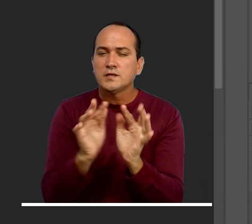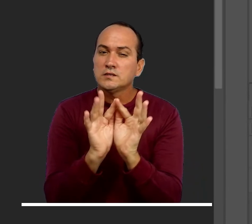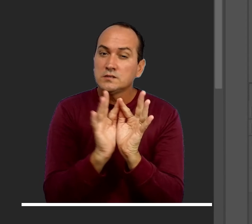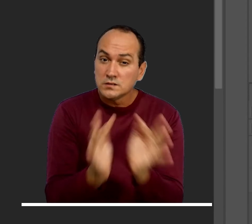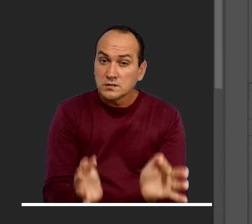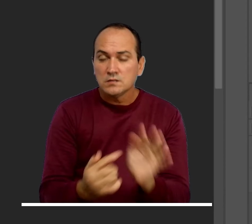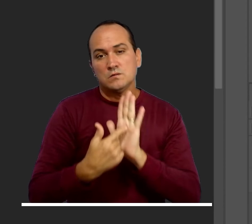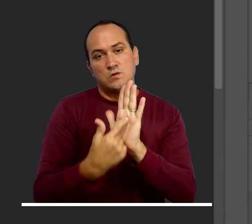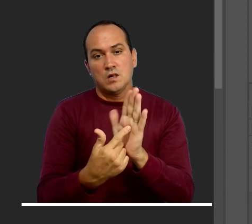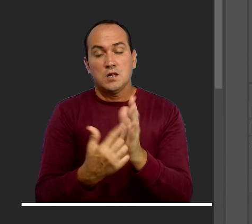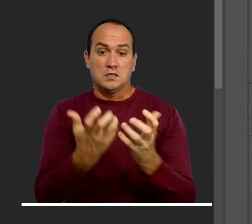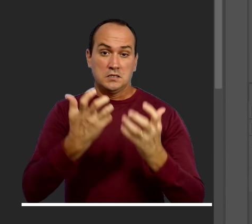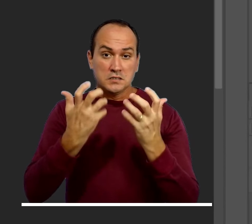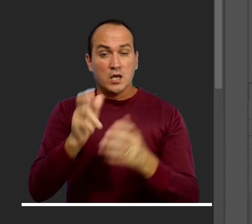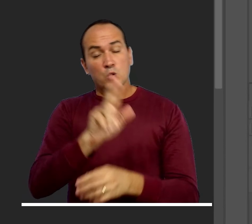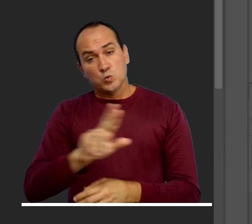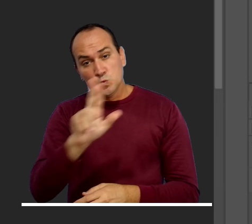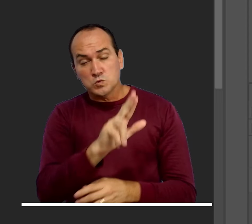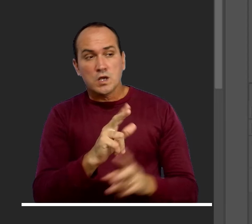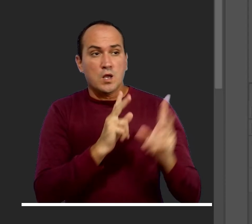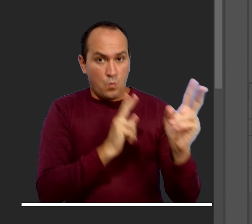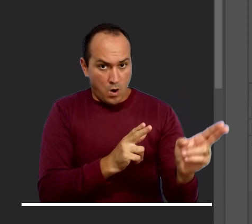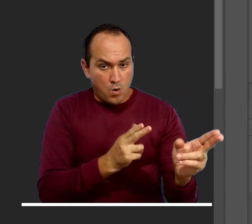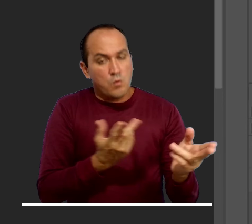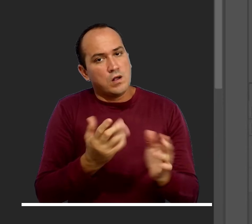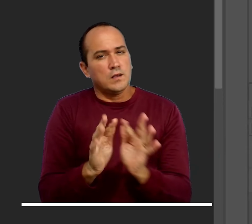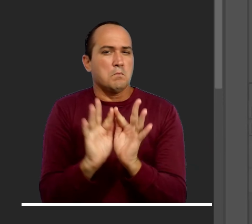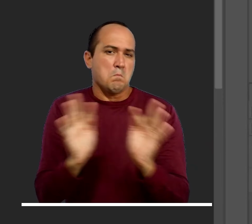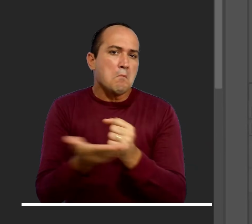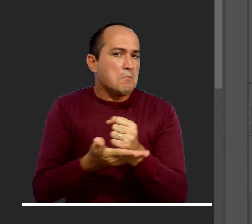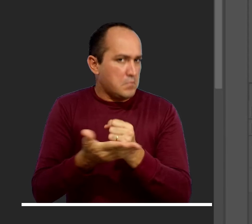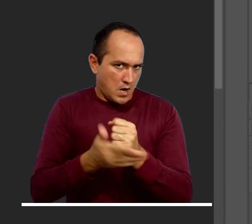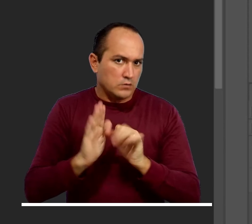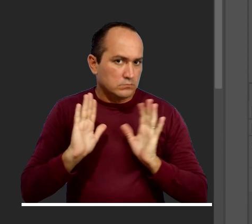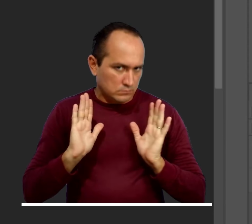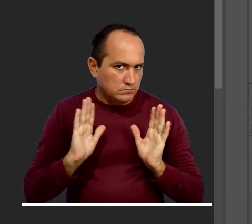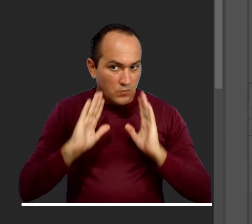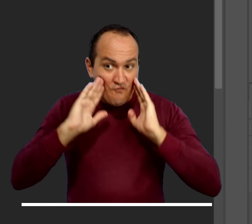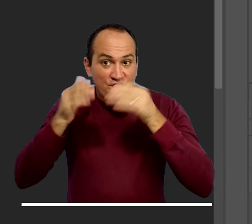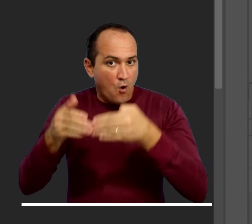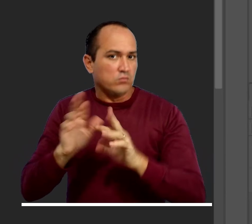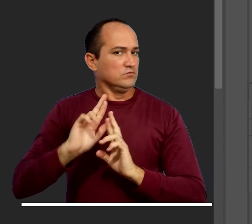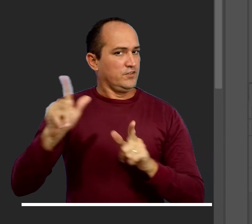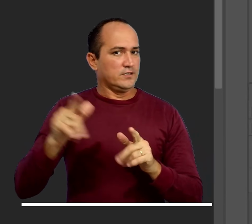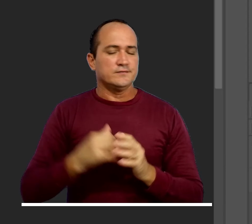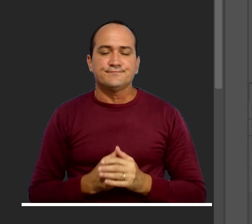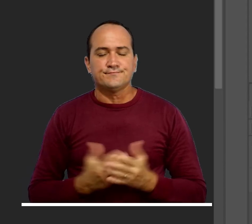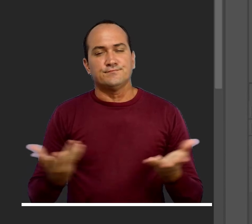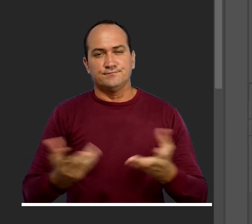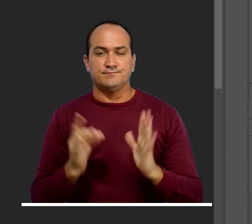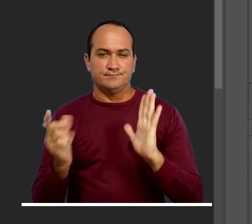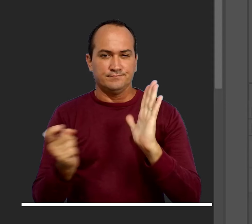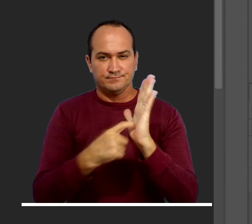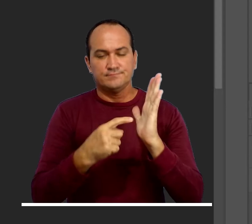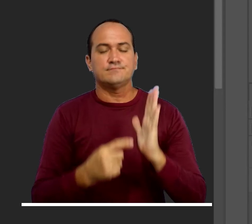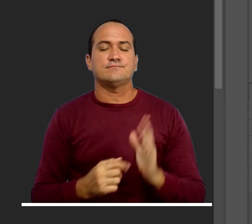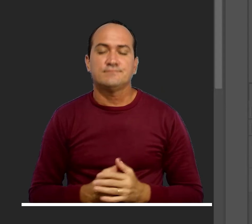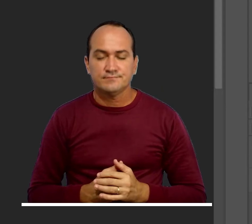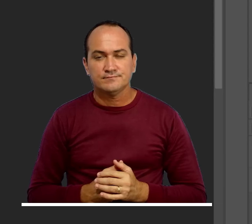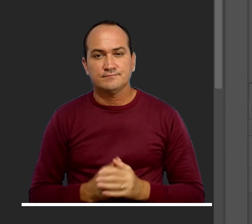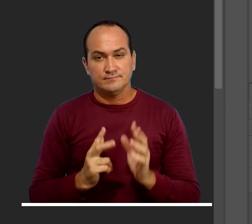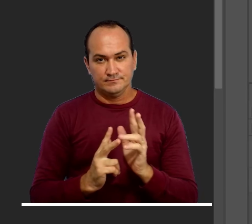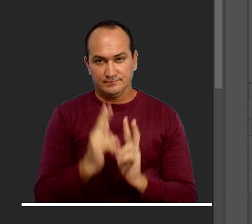fazer caso você queira utilizar as mesmas ferramentas que eu estou utilizando aqui. Então eu vou clicar aqui na ferramenta, que é a